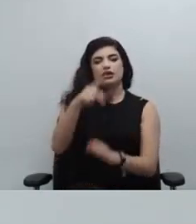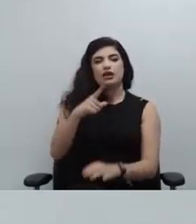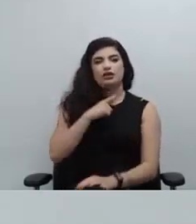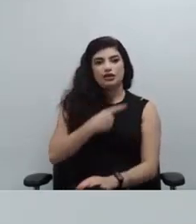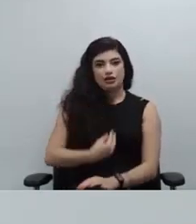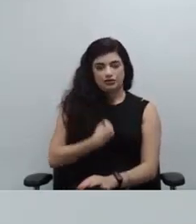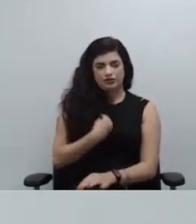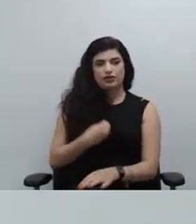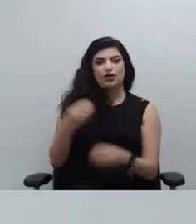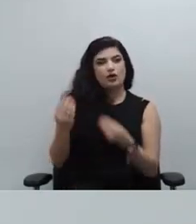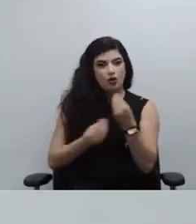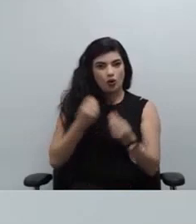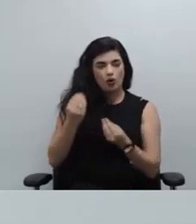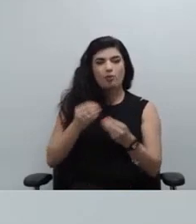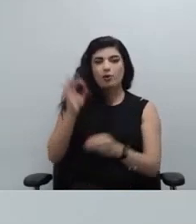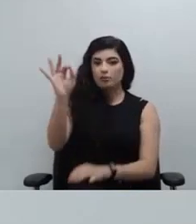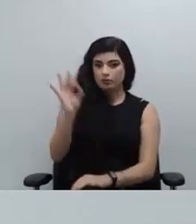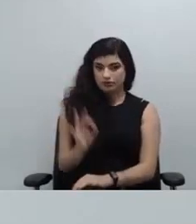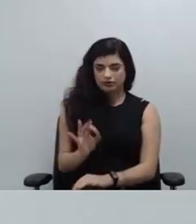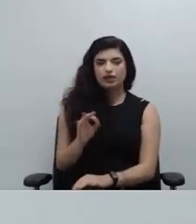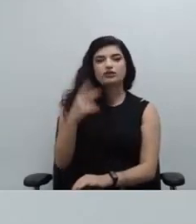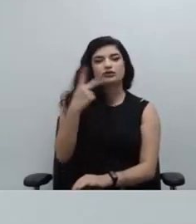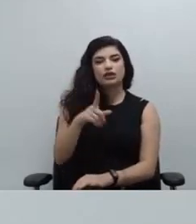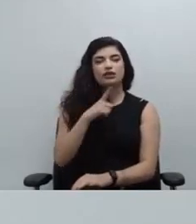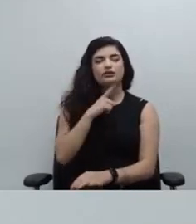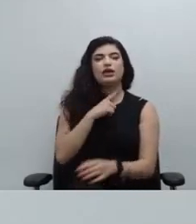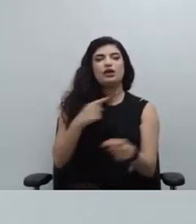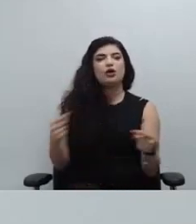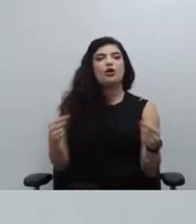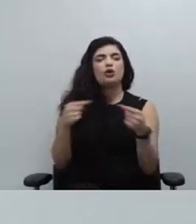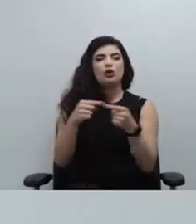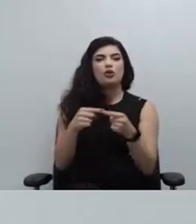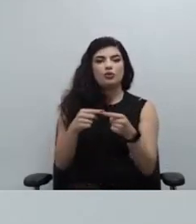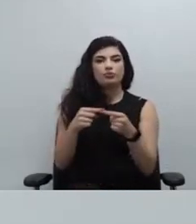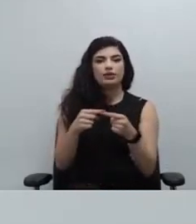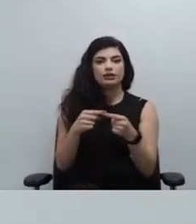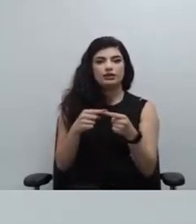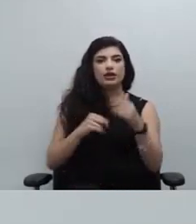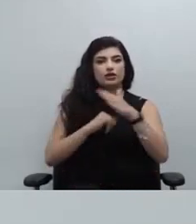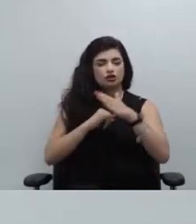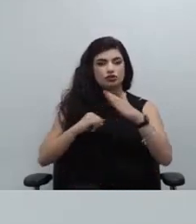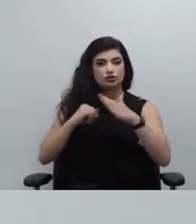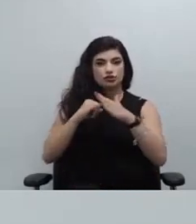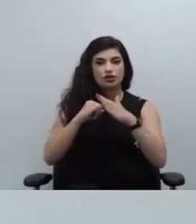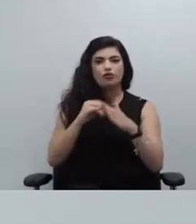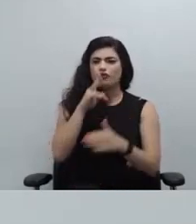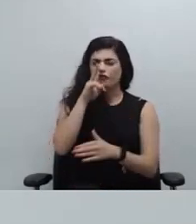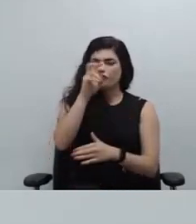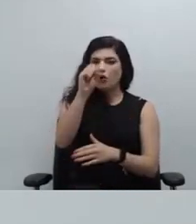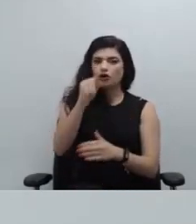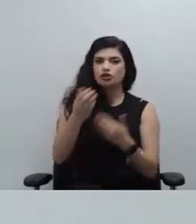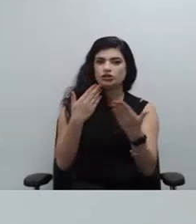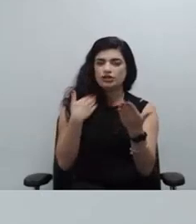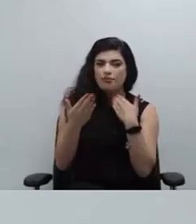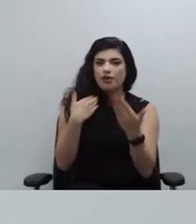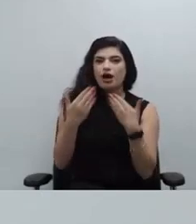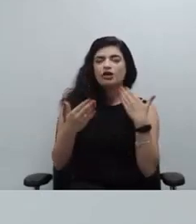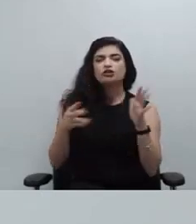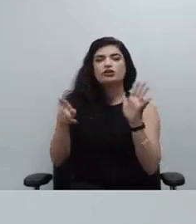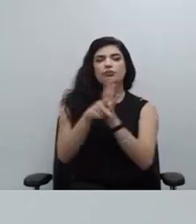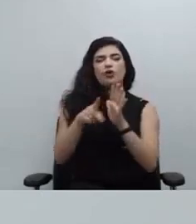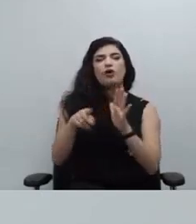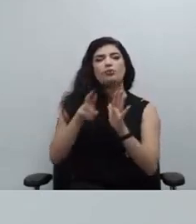ângulo. Quando de sua apresentação, travava-se na instituição um intenso debate sobre a participação da entidade de